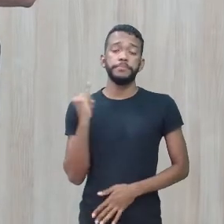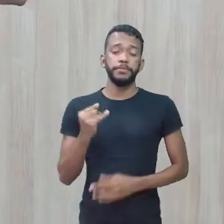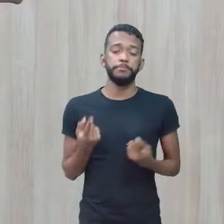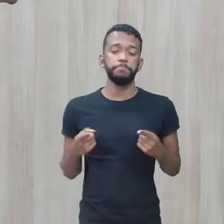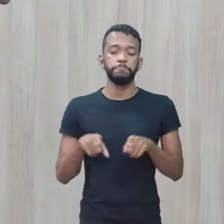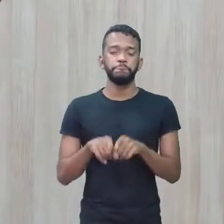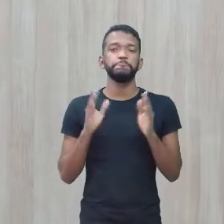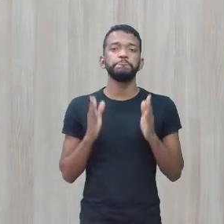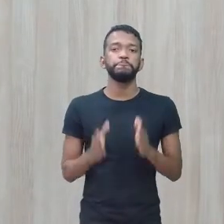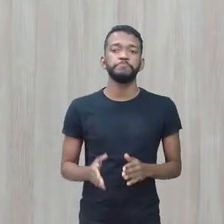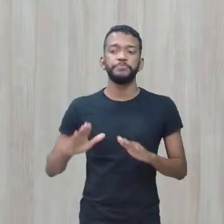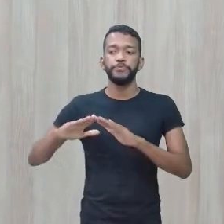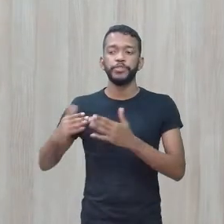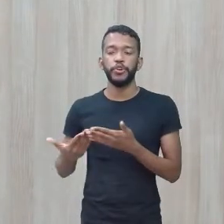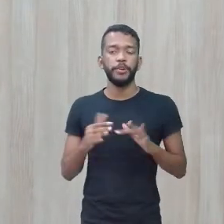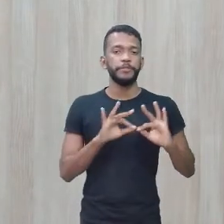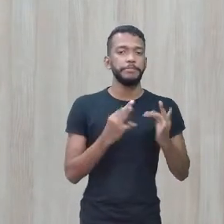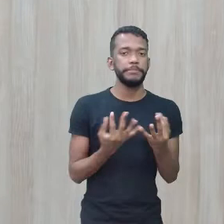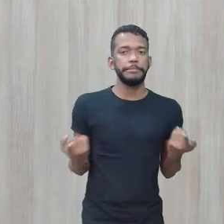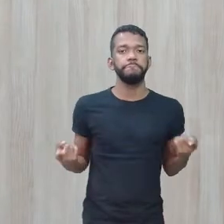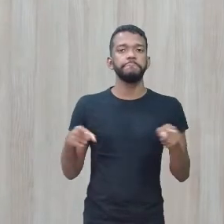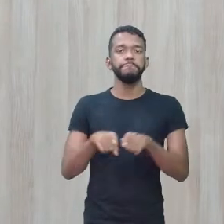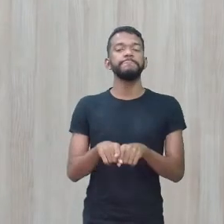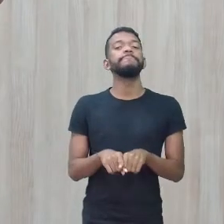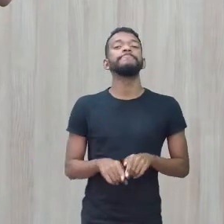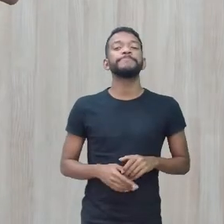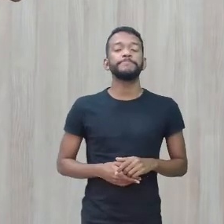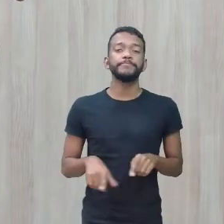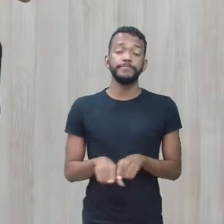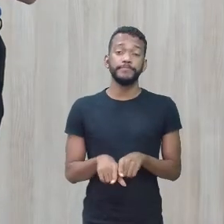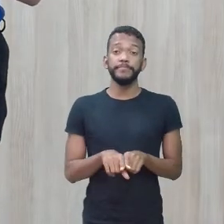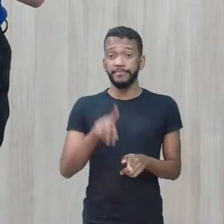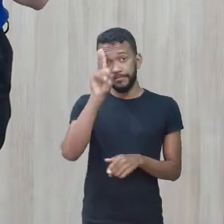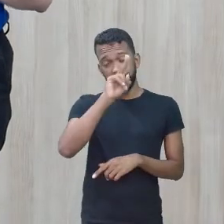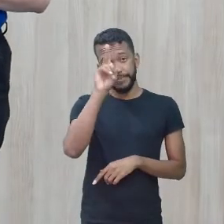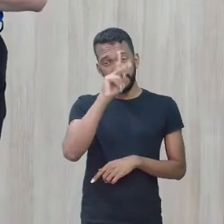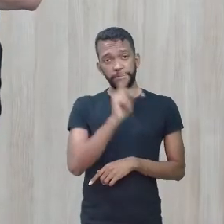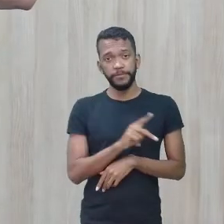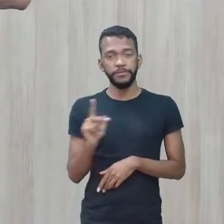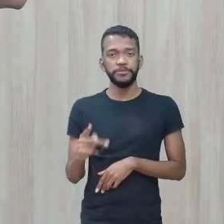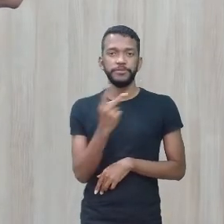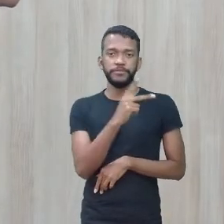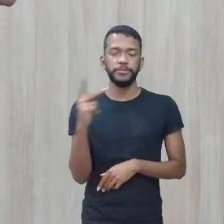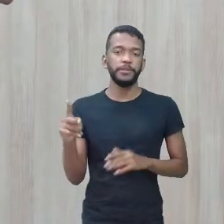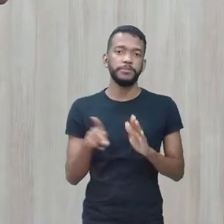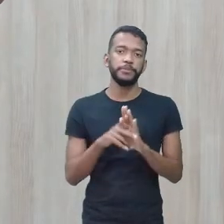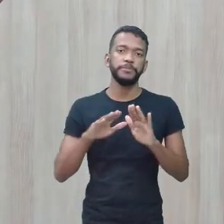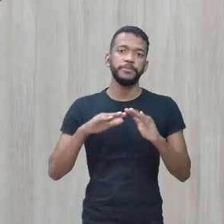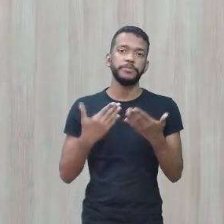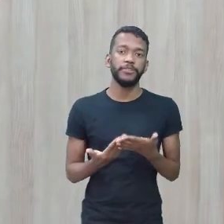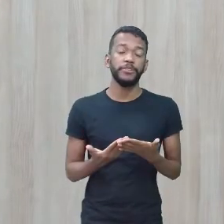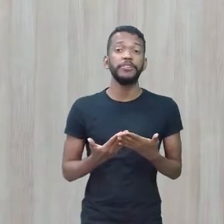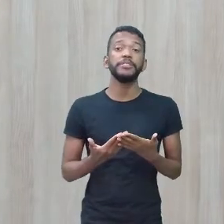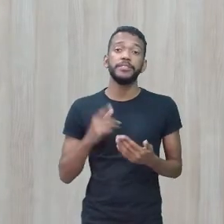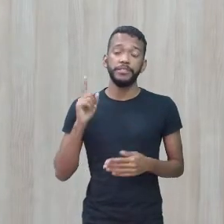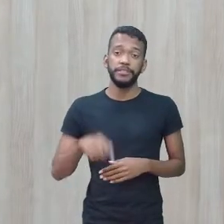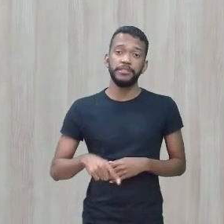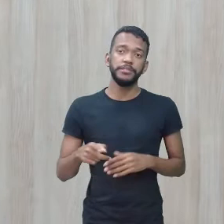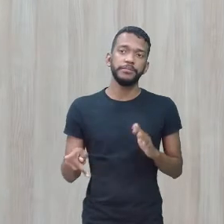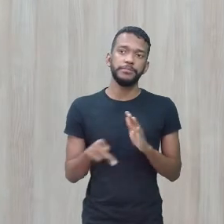parceria entre escola e família. Lembrem-se também do professor de vocês da escola. Ele é o nosso